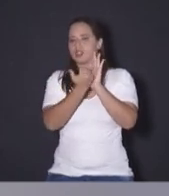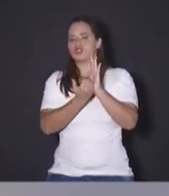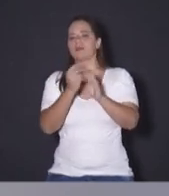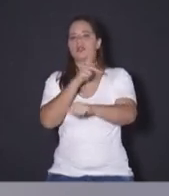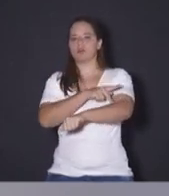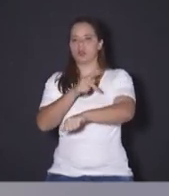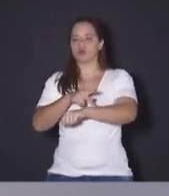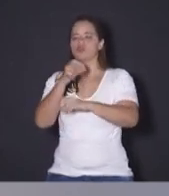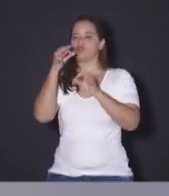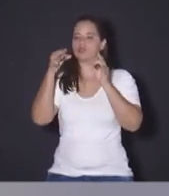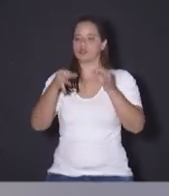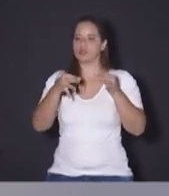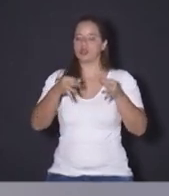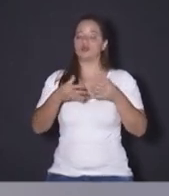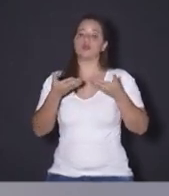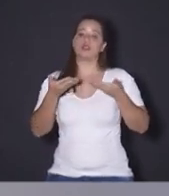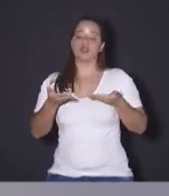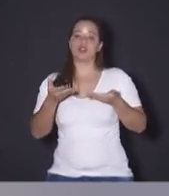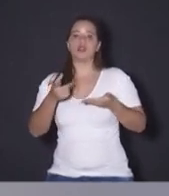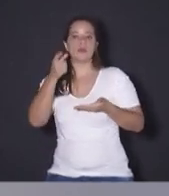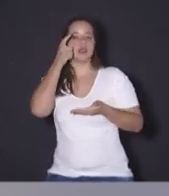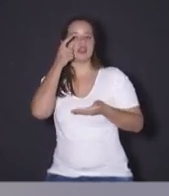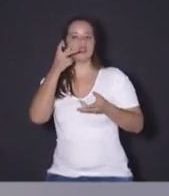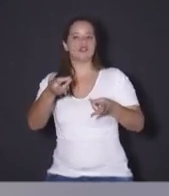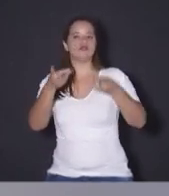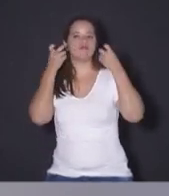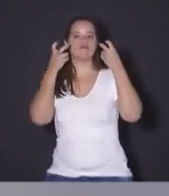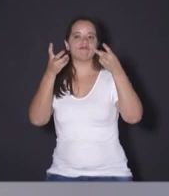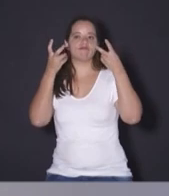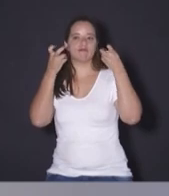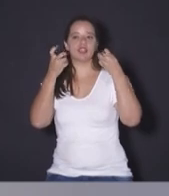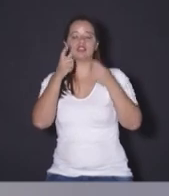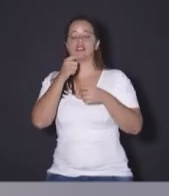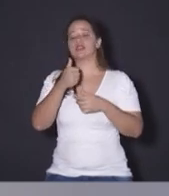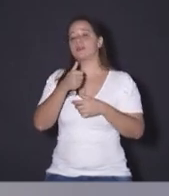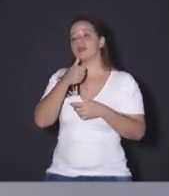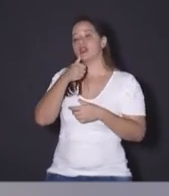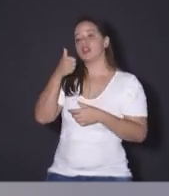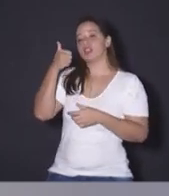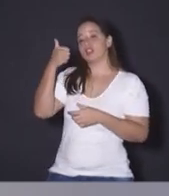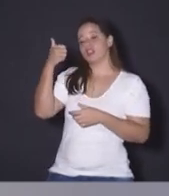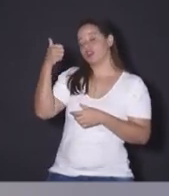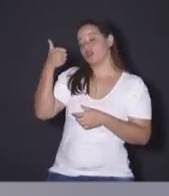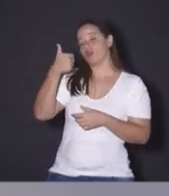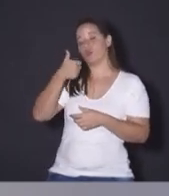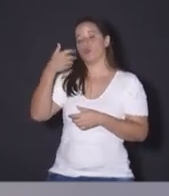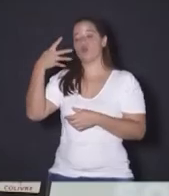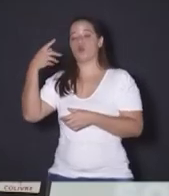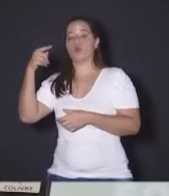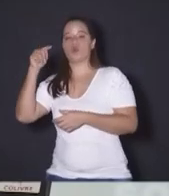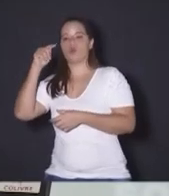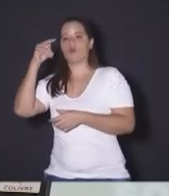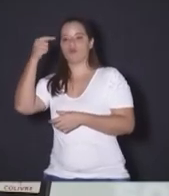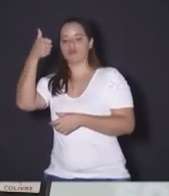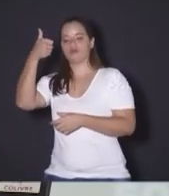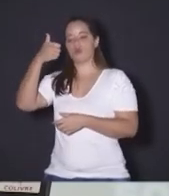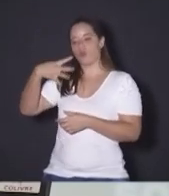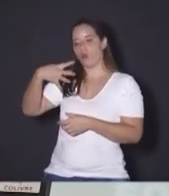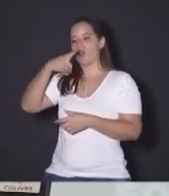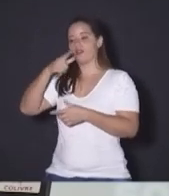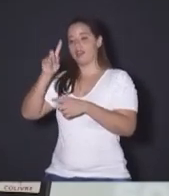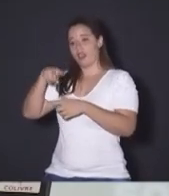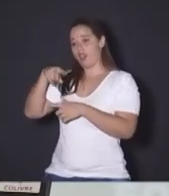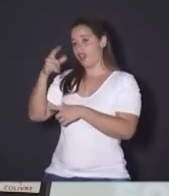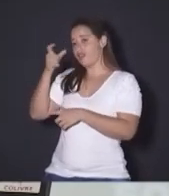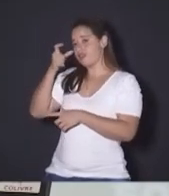adequado então é interessante perceber que um quarto é é uma fatia então interessante